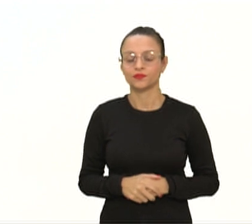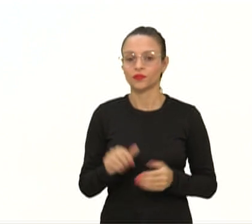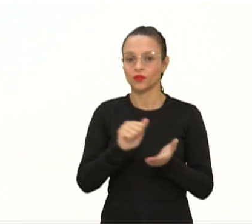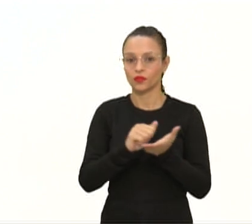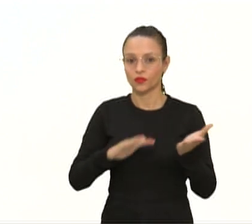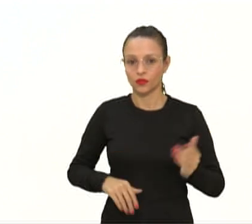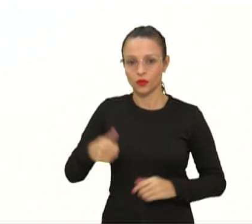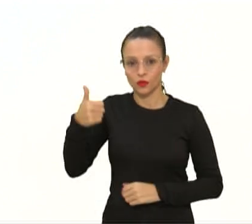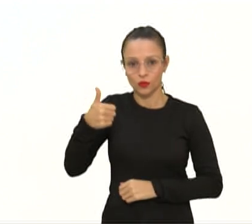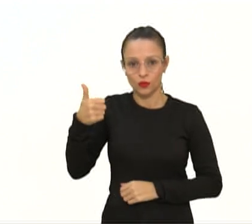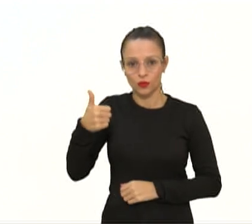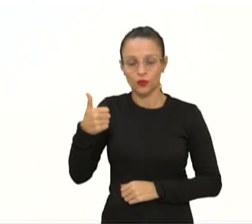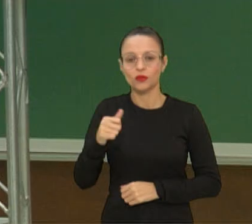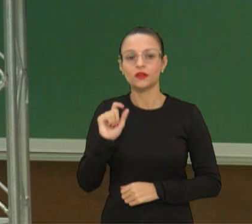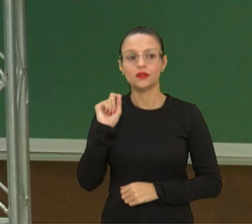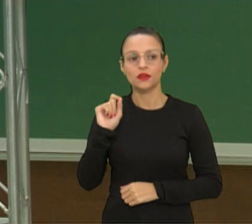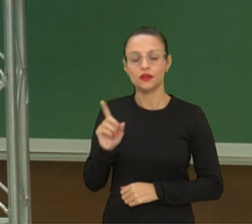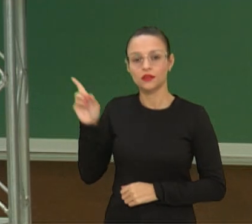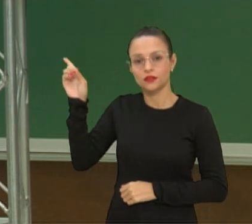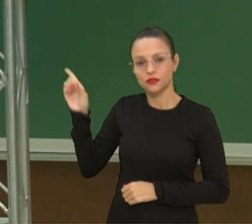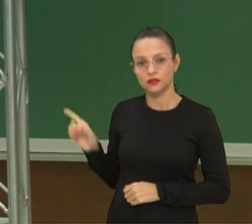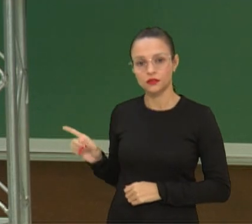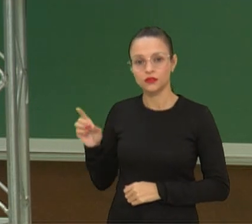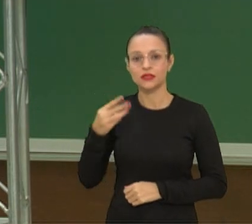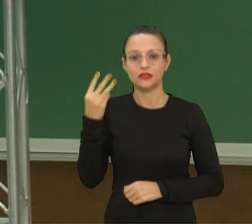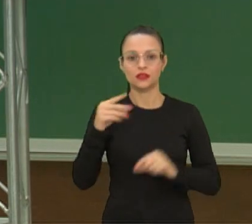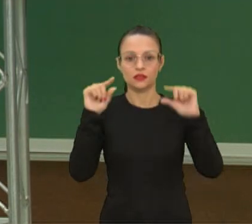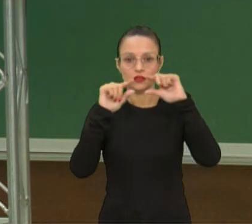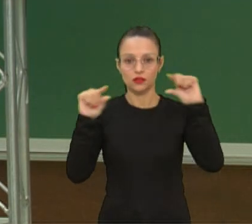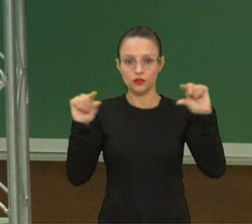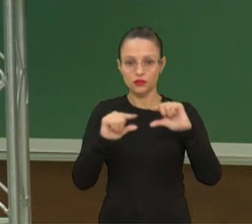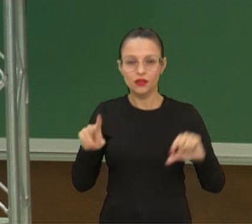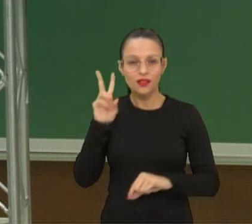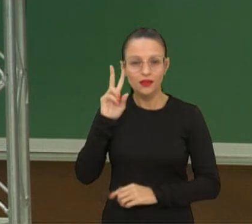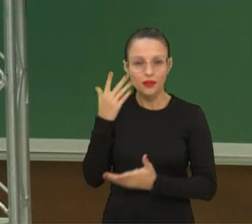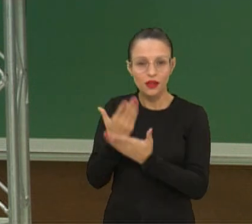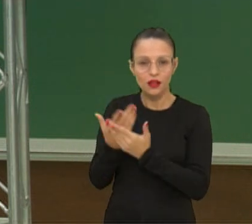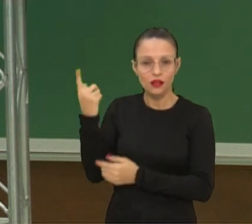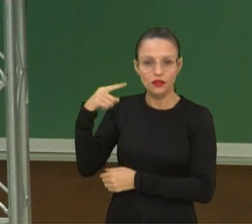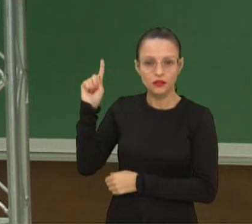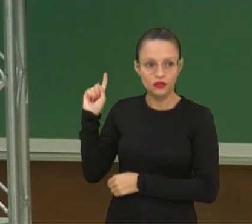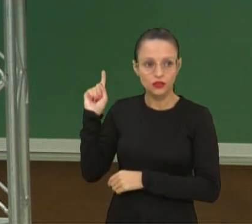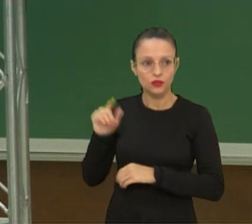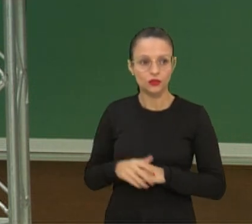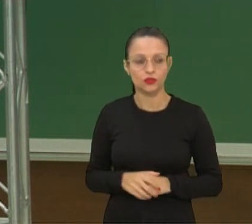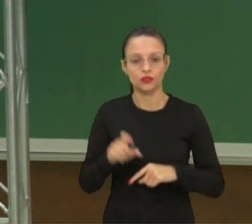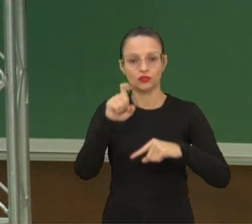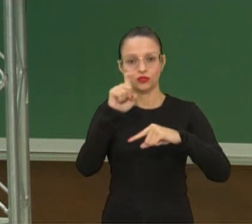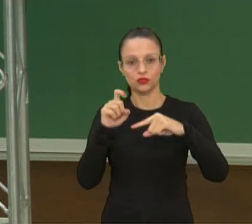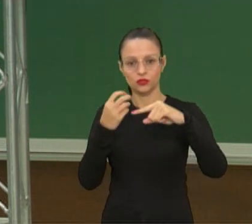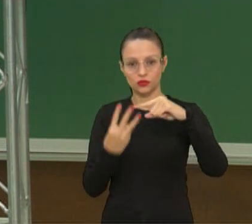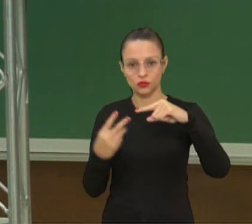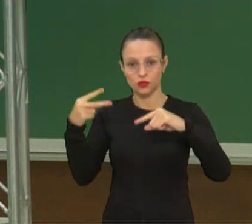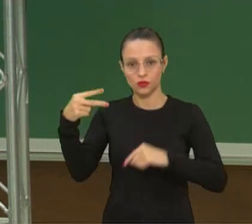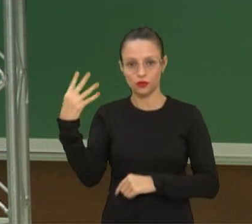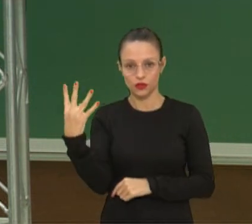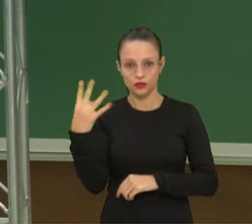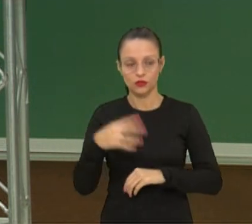exercício 1 são 3 equações para a gente lembrar o que nós fizemos na aula anterior. X sobre 3 igual a